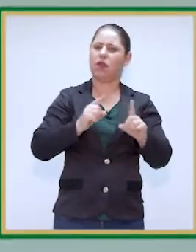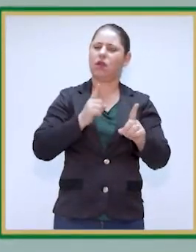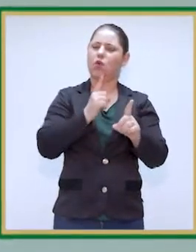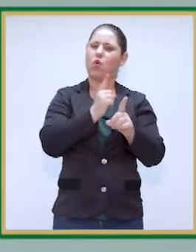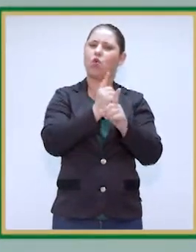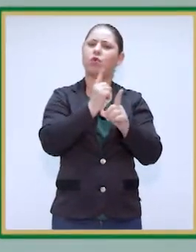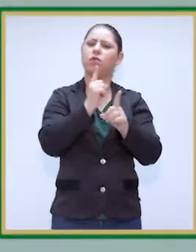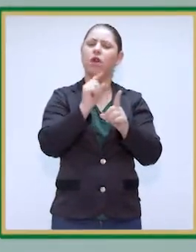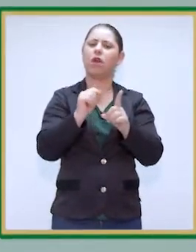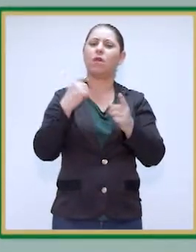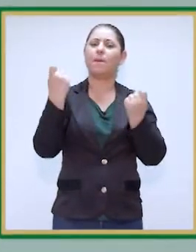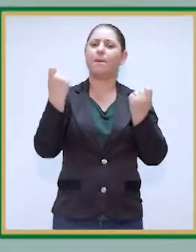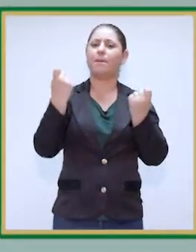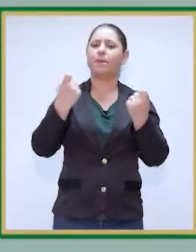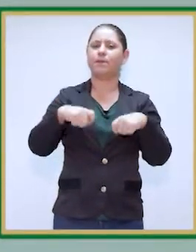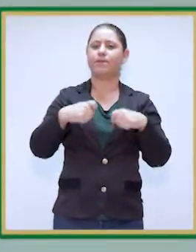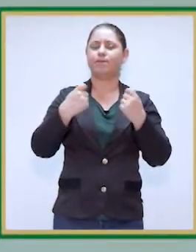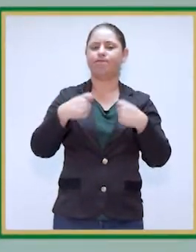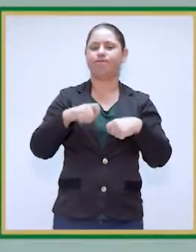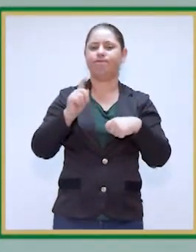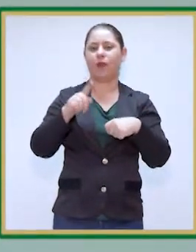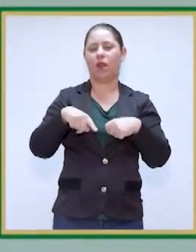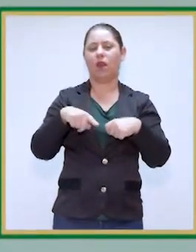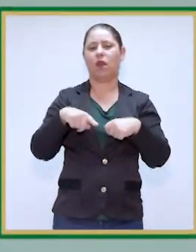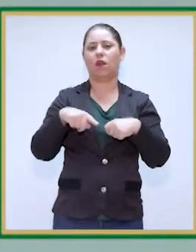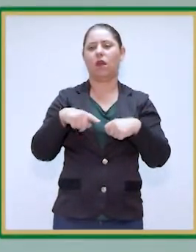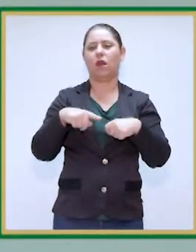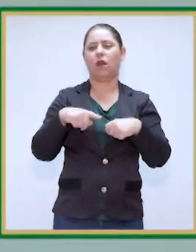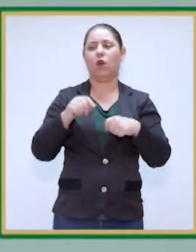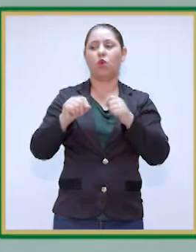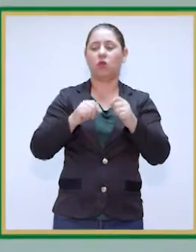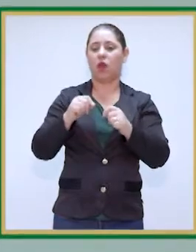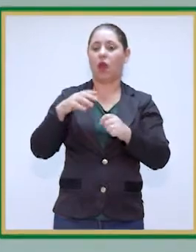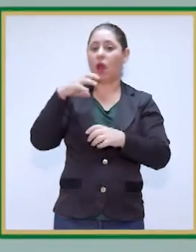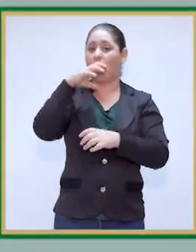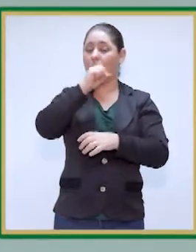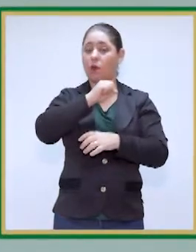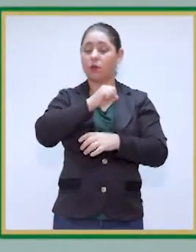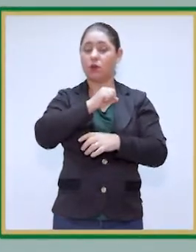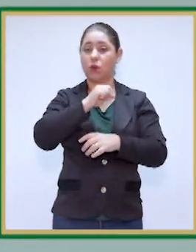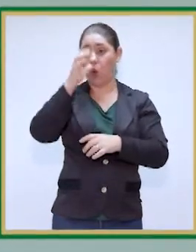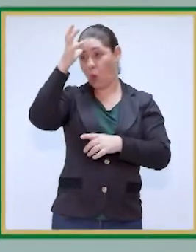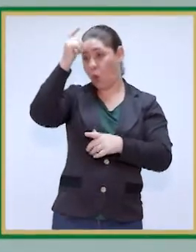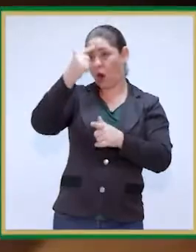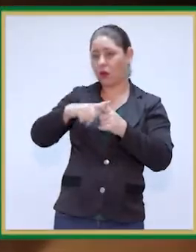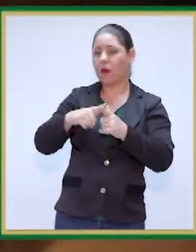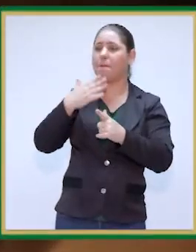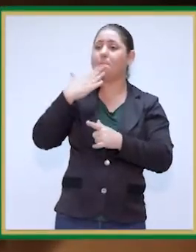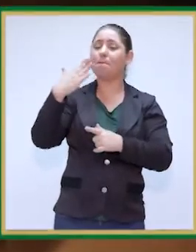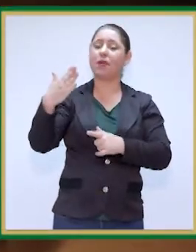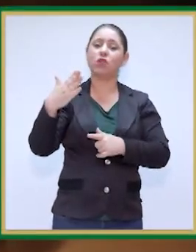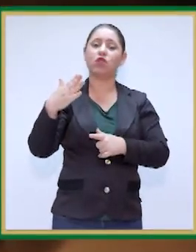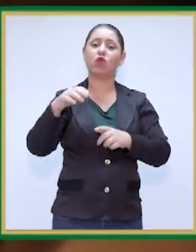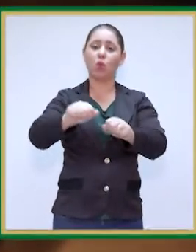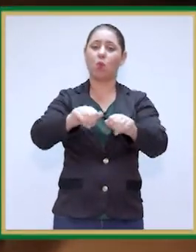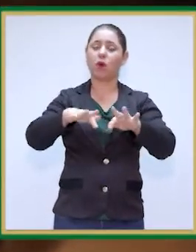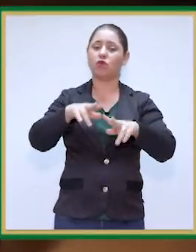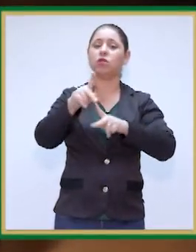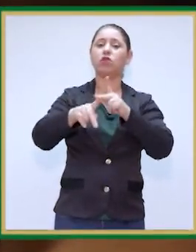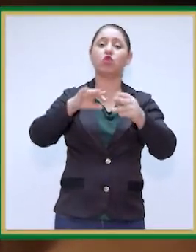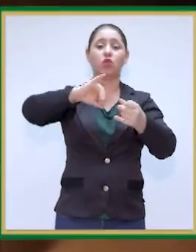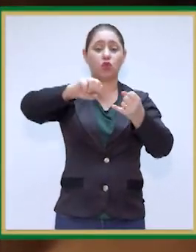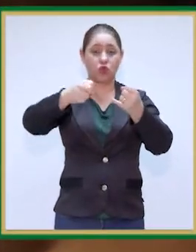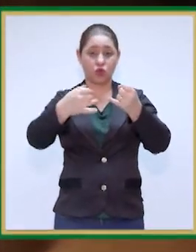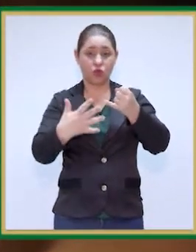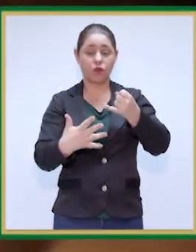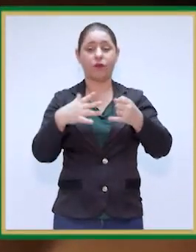que, identificada a necessidade de uma intervenção imediata da Defensoria, seja, vou pedir uma audiência de